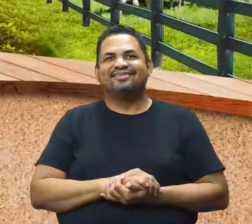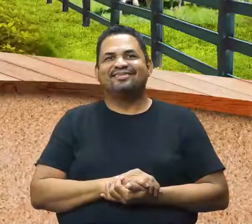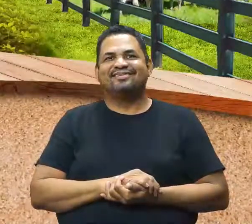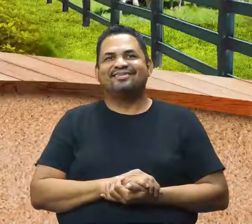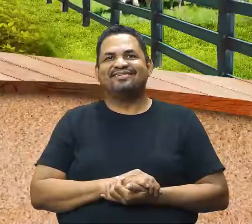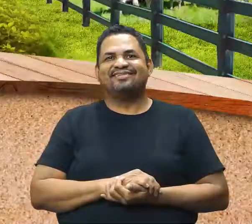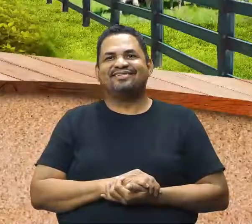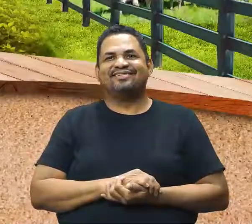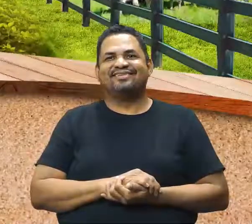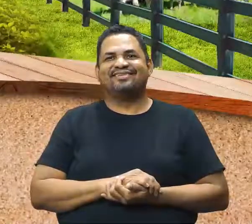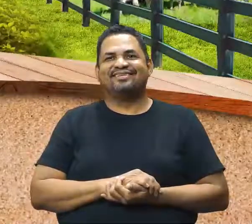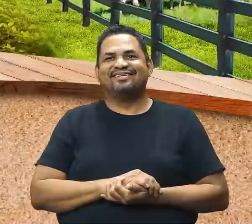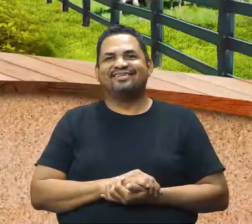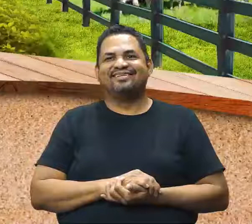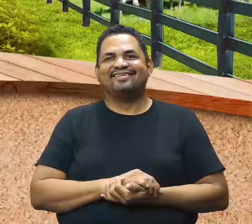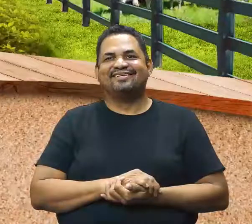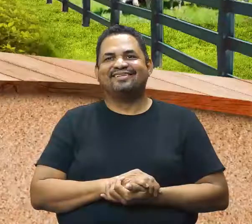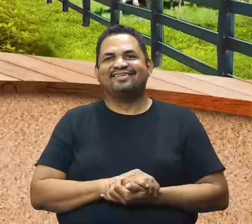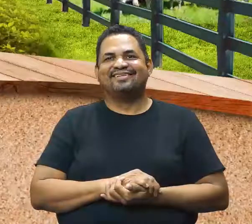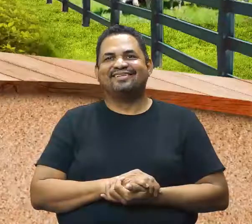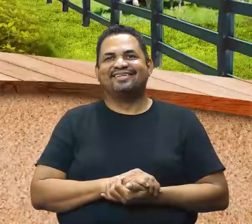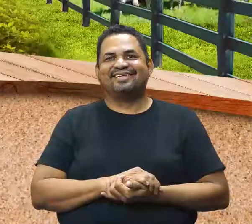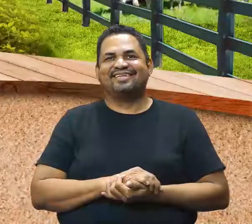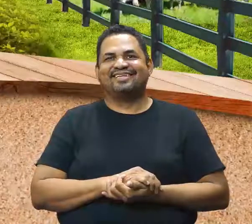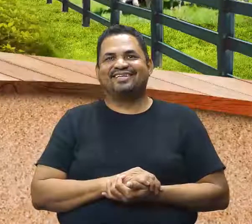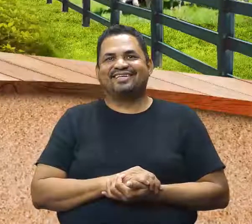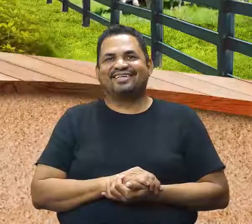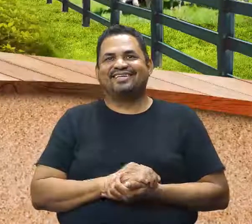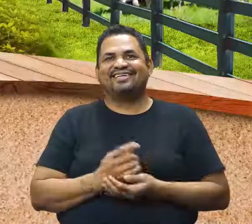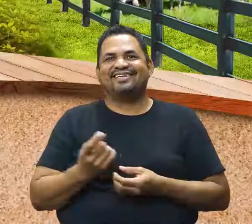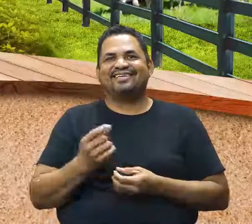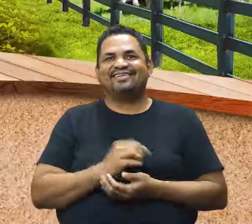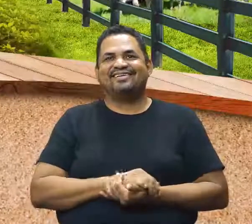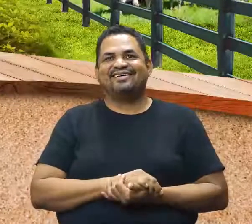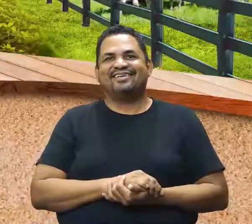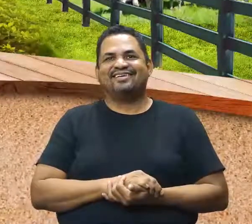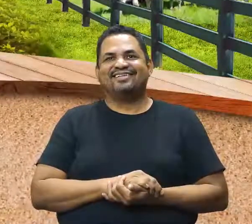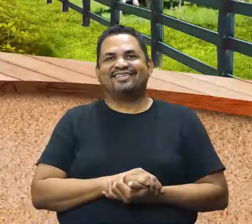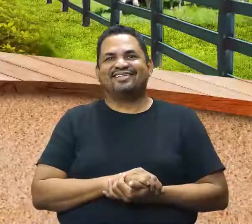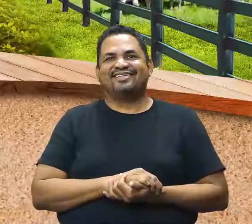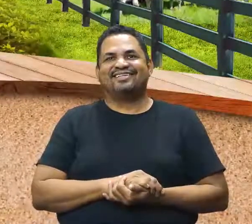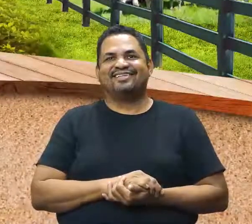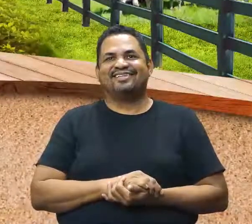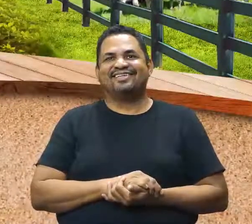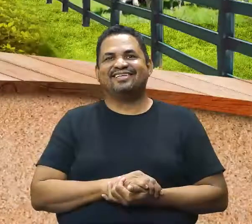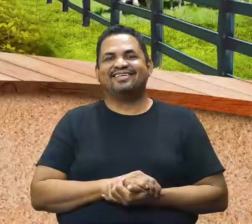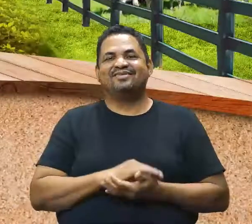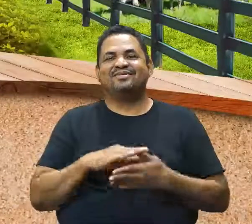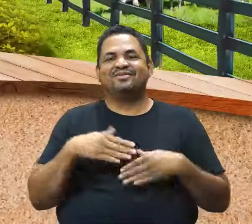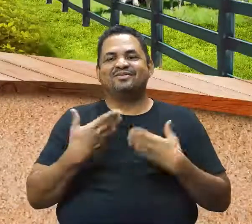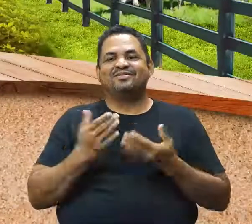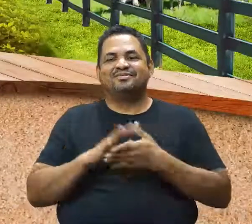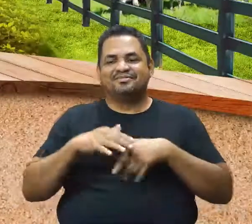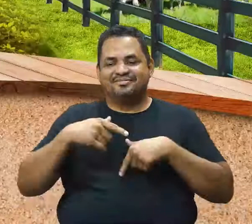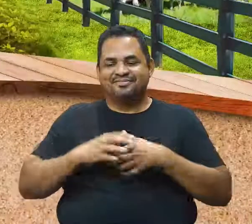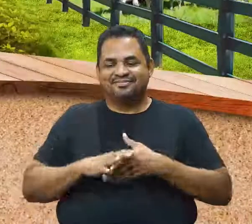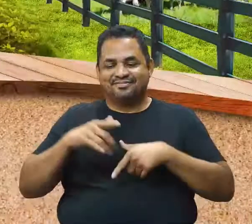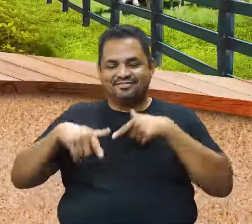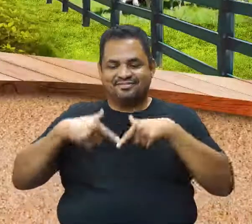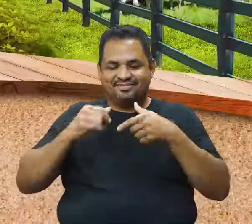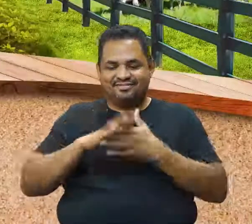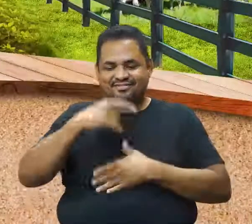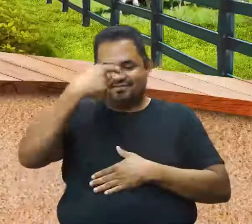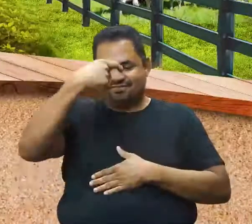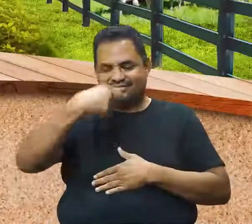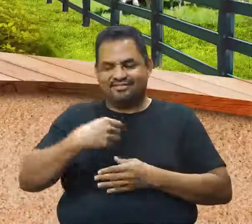Escoar! Isso! Ele fala assim, ó. Volta a fita, você não erra, ó. Escoar. Quando o produtor de pitaia vai